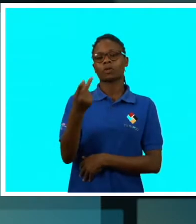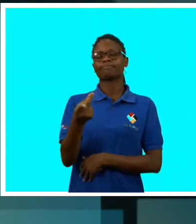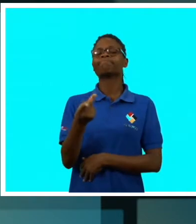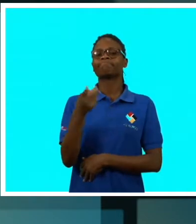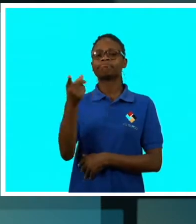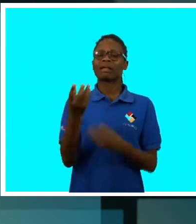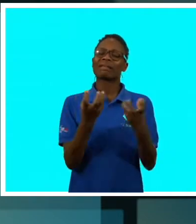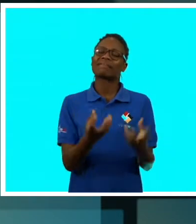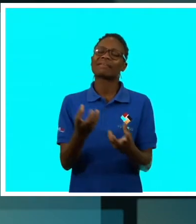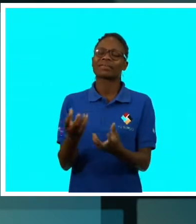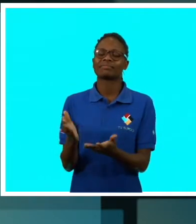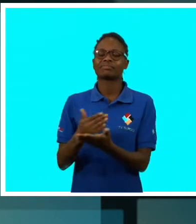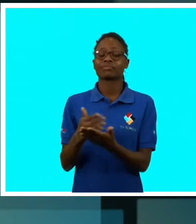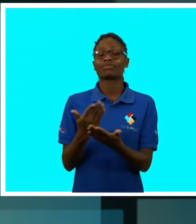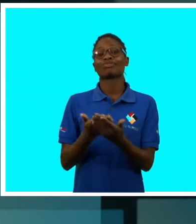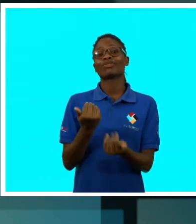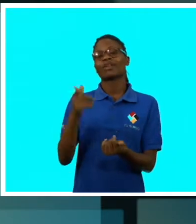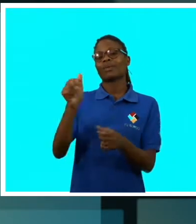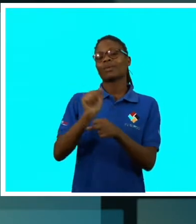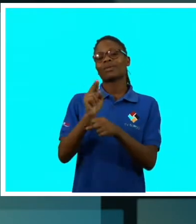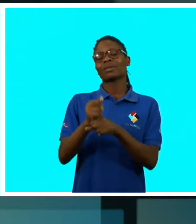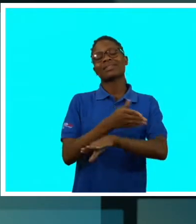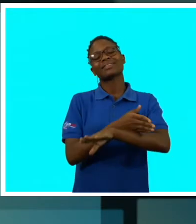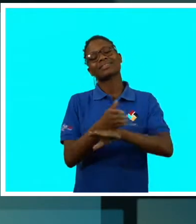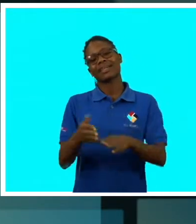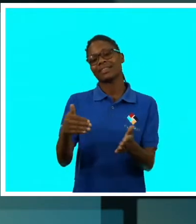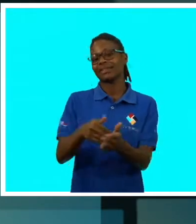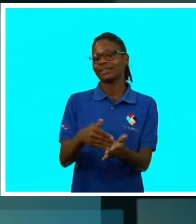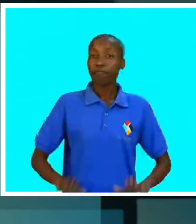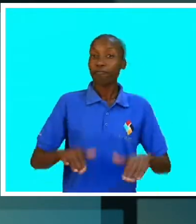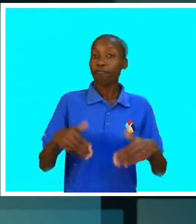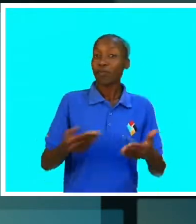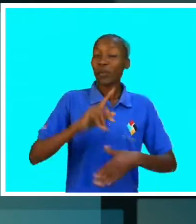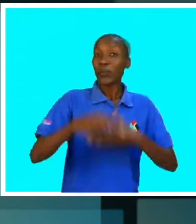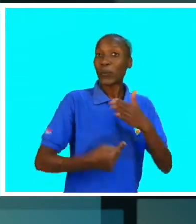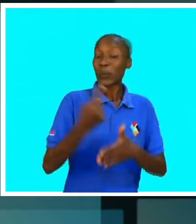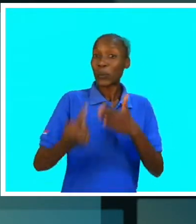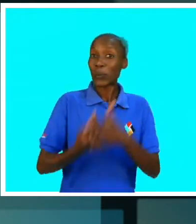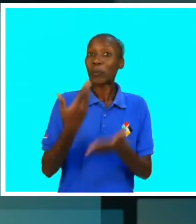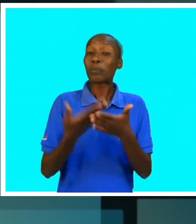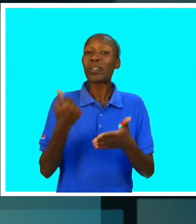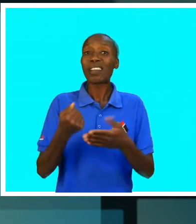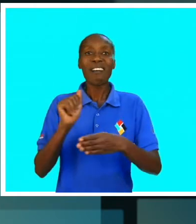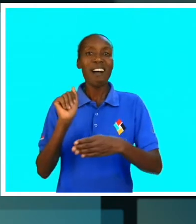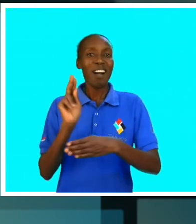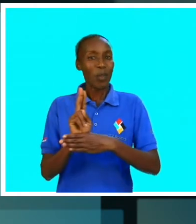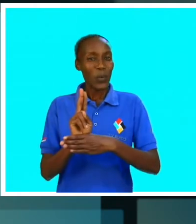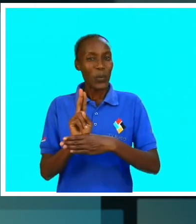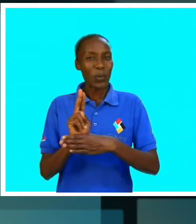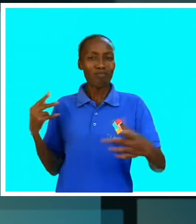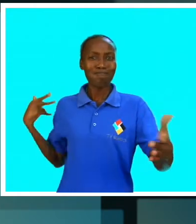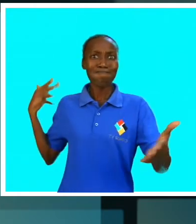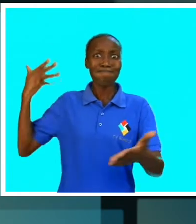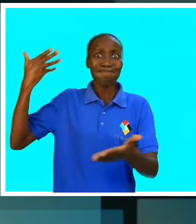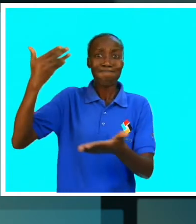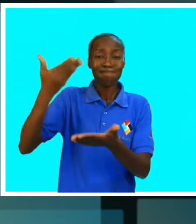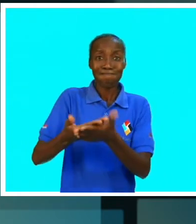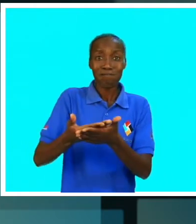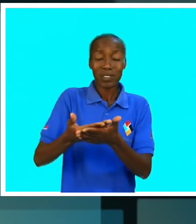insuficiência de livros é o registro tardio dos alunos. Nesses casos, são alunos que apareceram depois